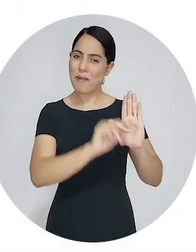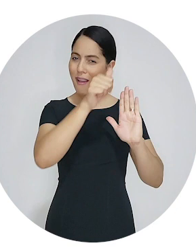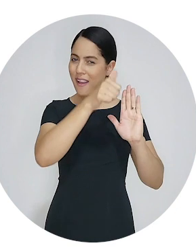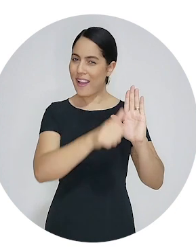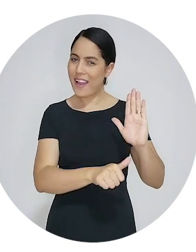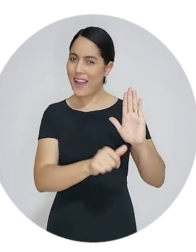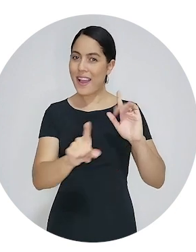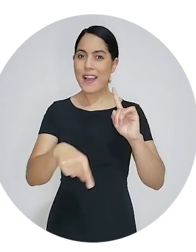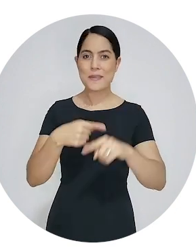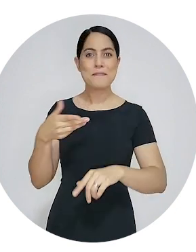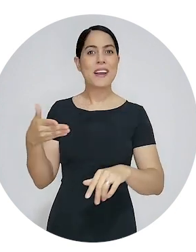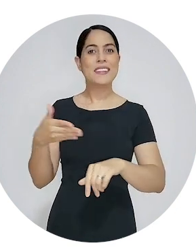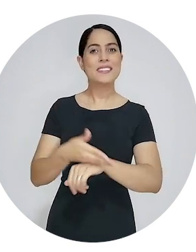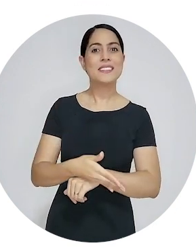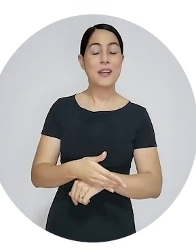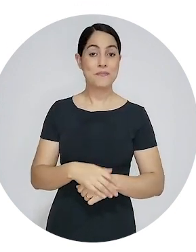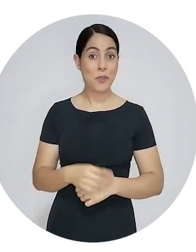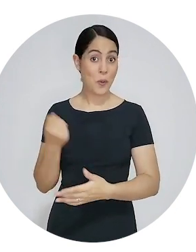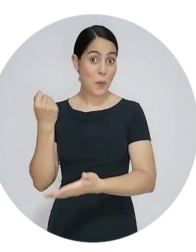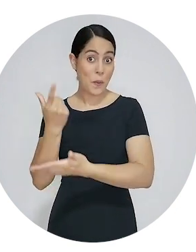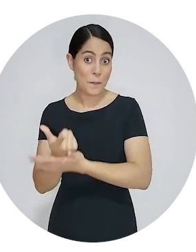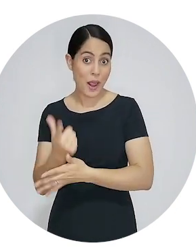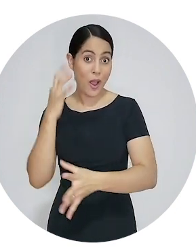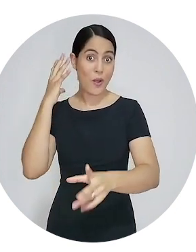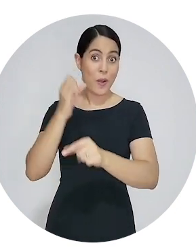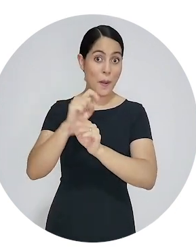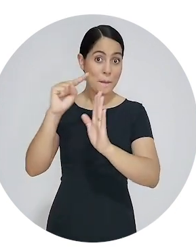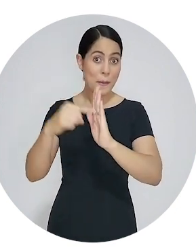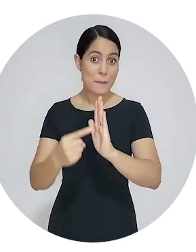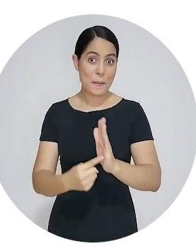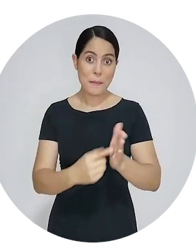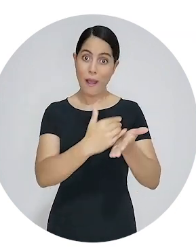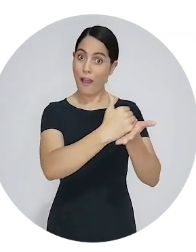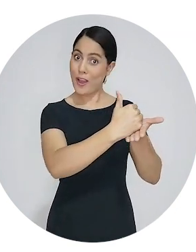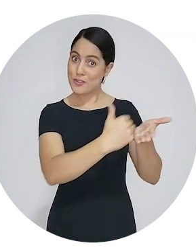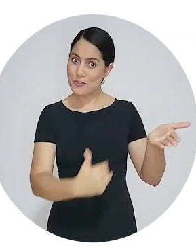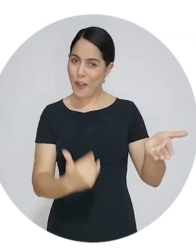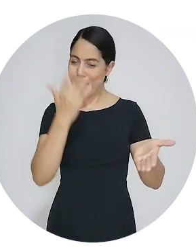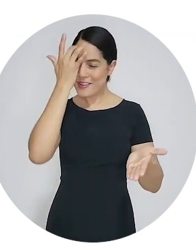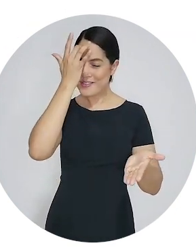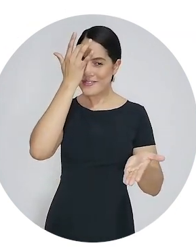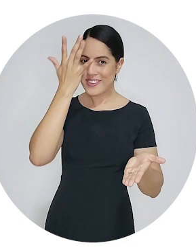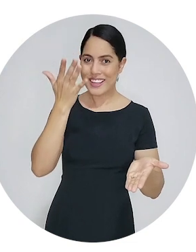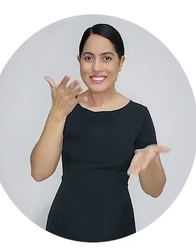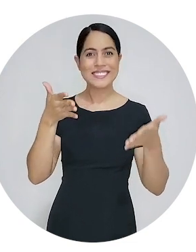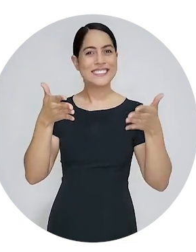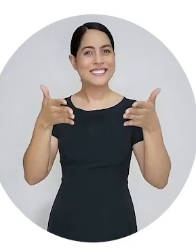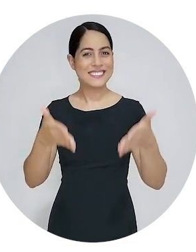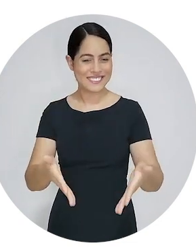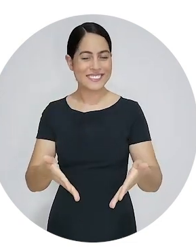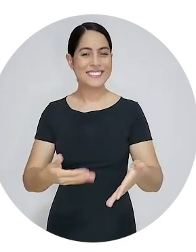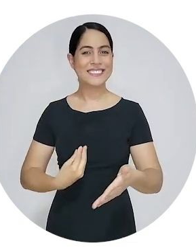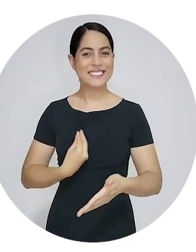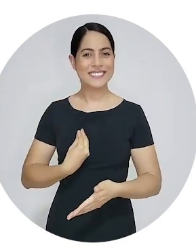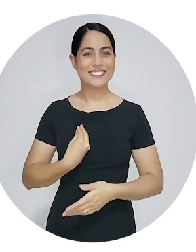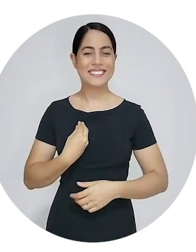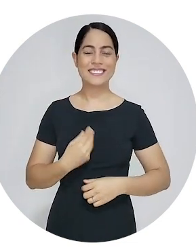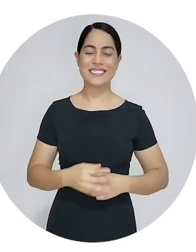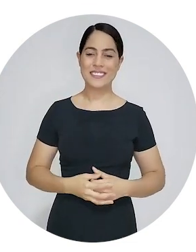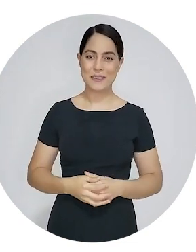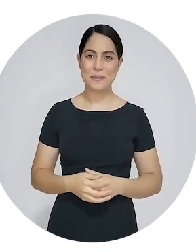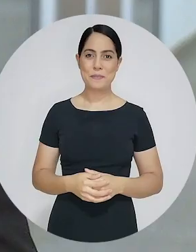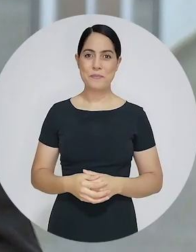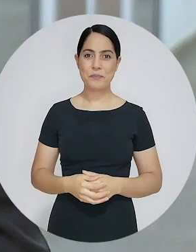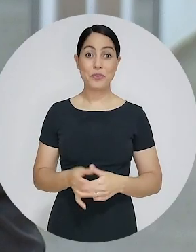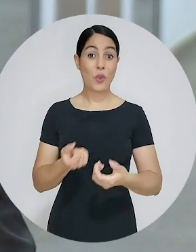do programa Anuidade Zero. Comprar, acumular e economizar nunca foi tão fácil.